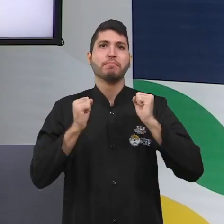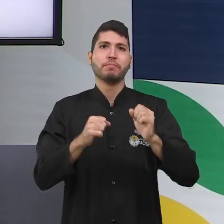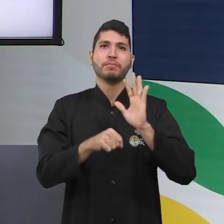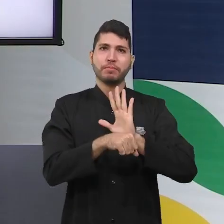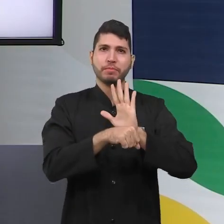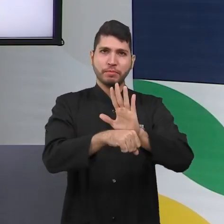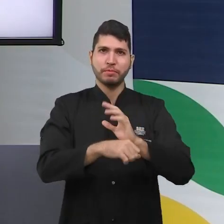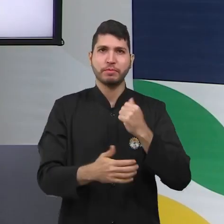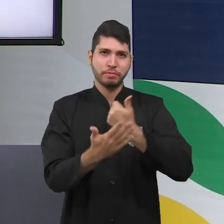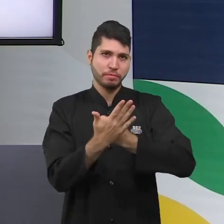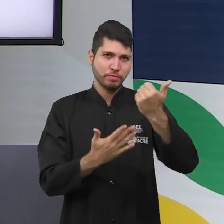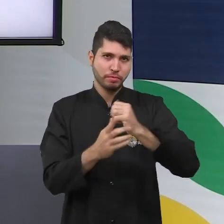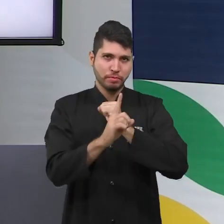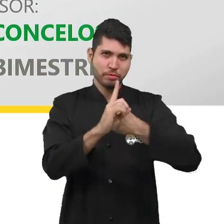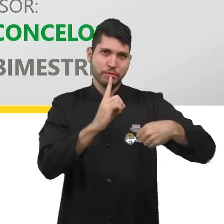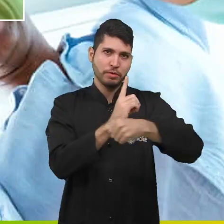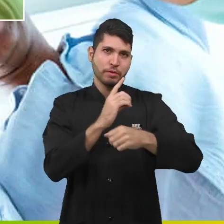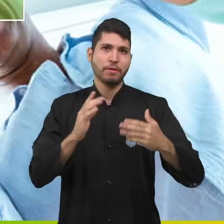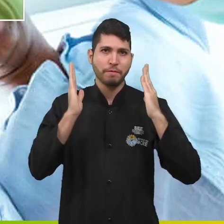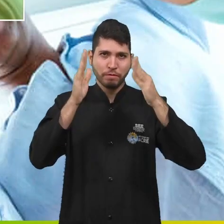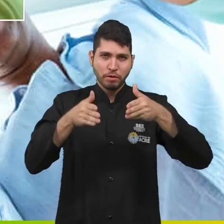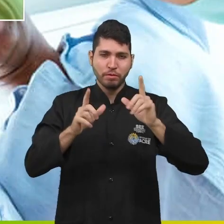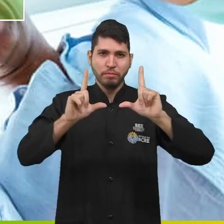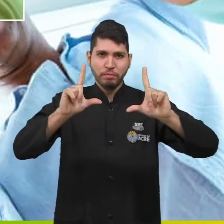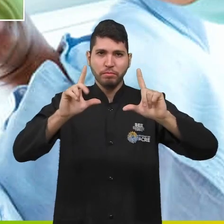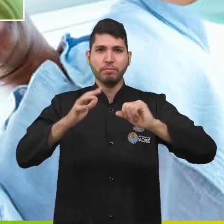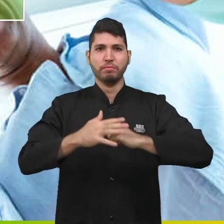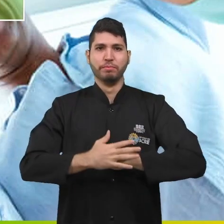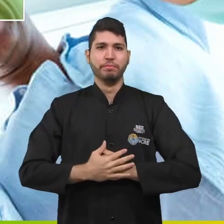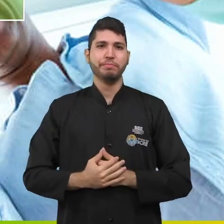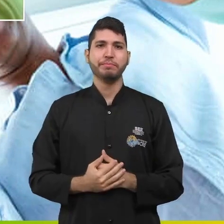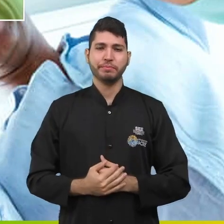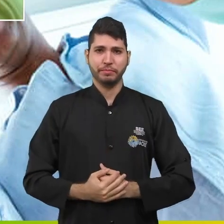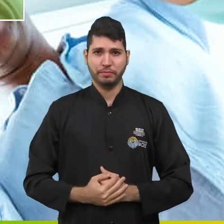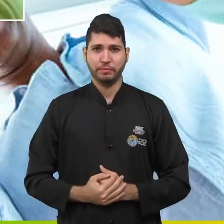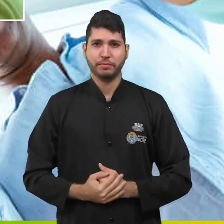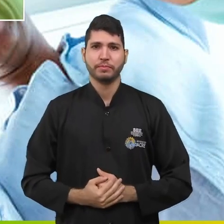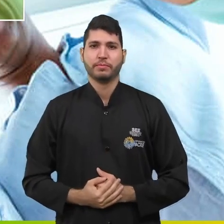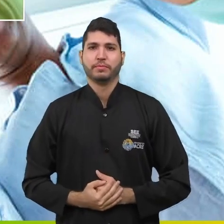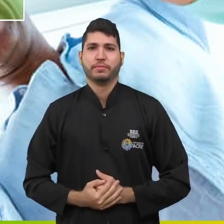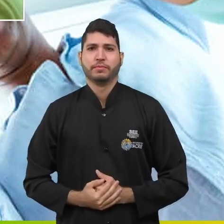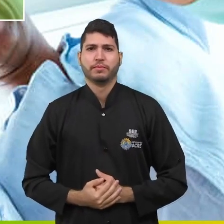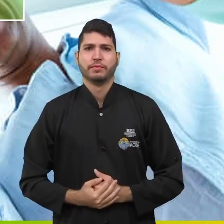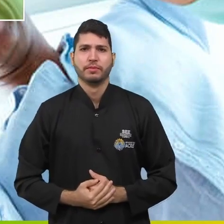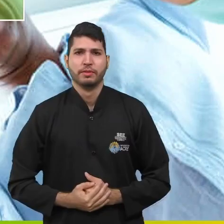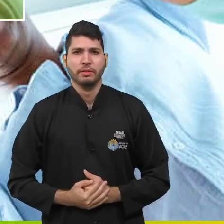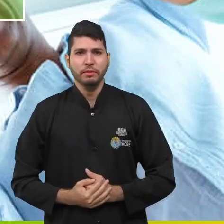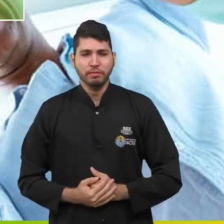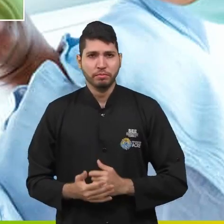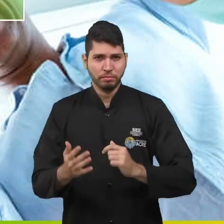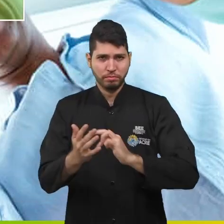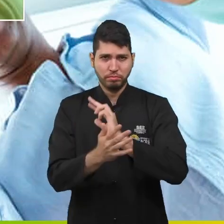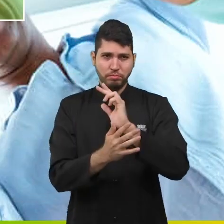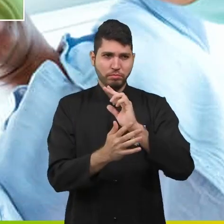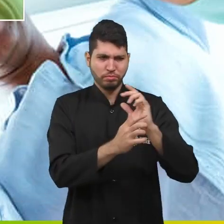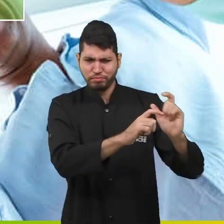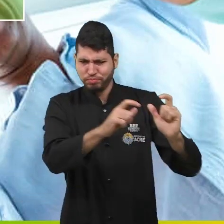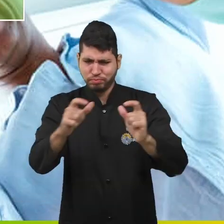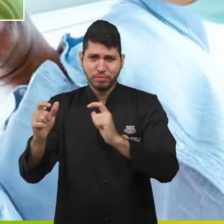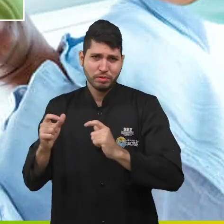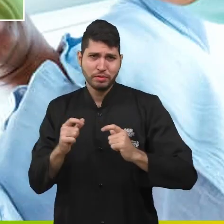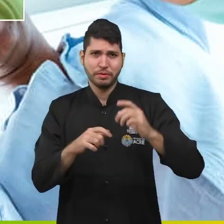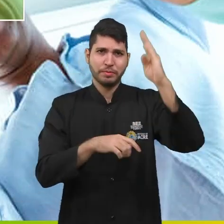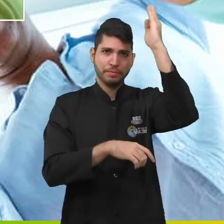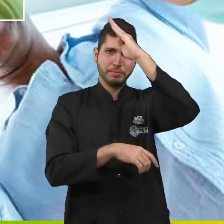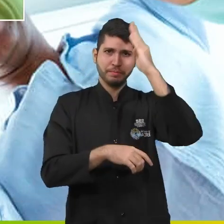nessa ação social, tudo bem? Foca na tela que a gente vai falar um pouquinho mais sobre isso. Em várias partes do Brasil, projetos